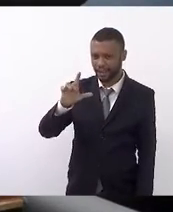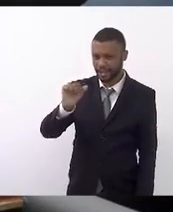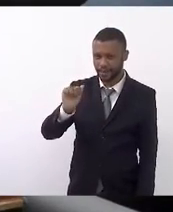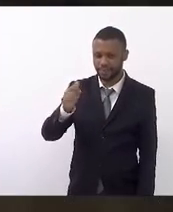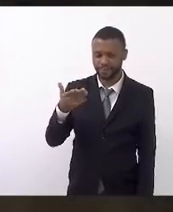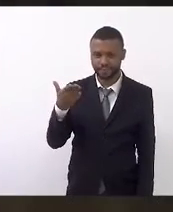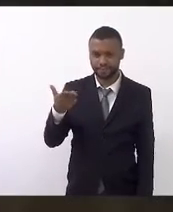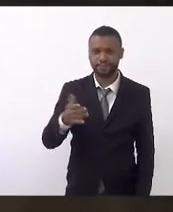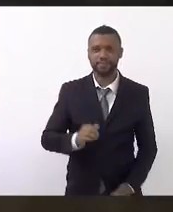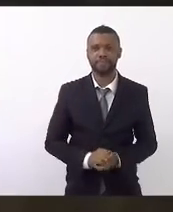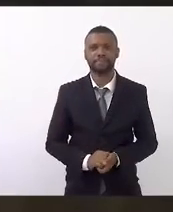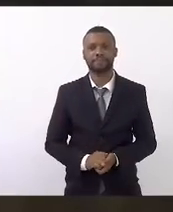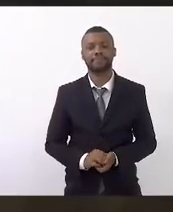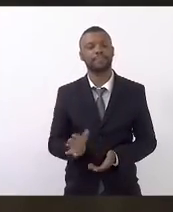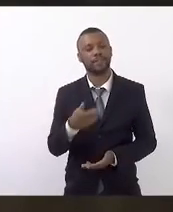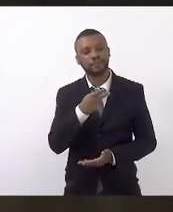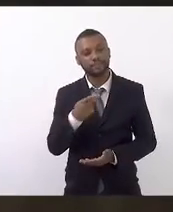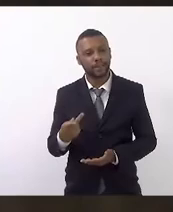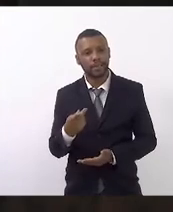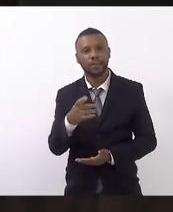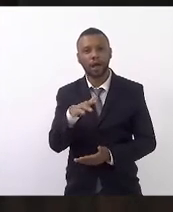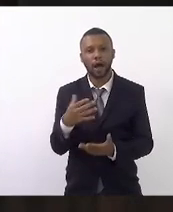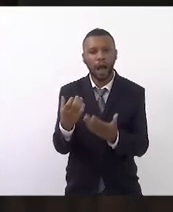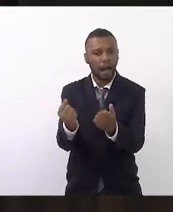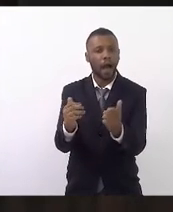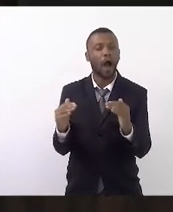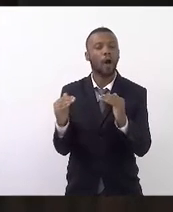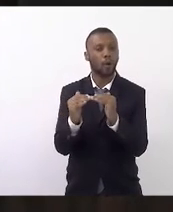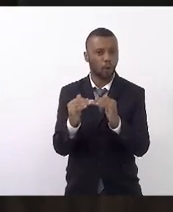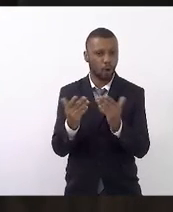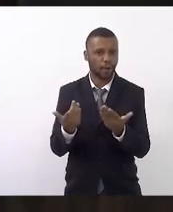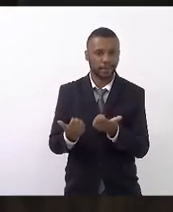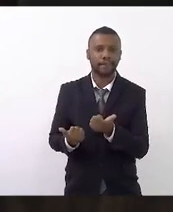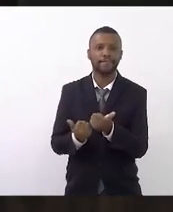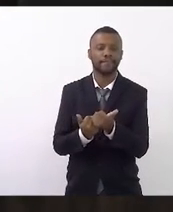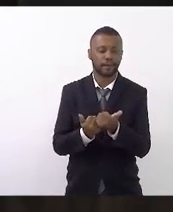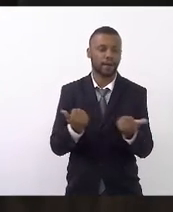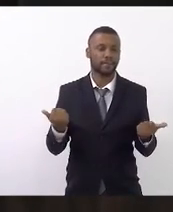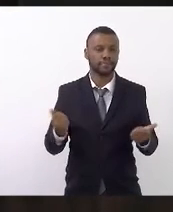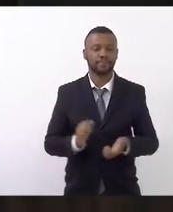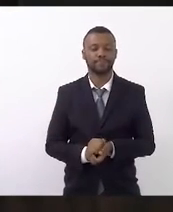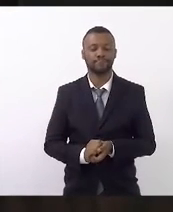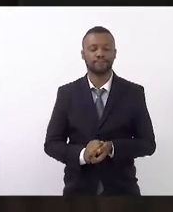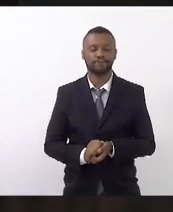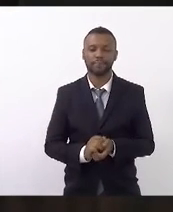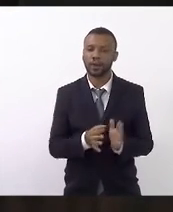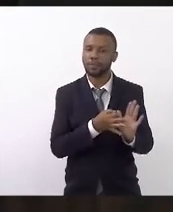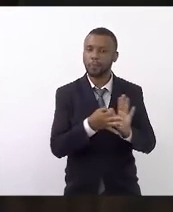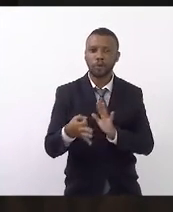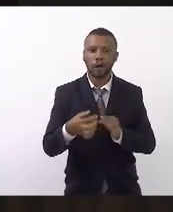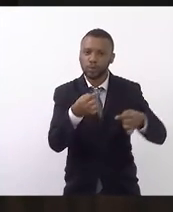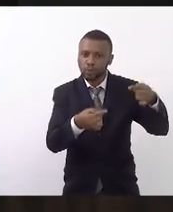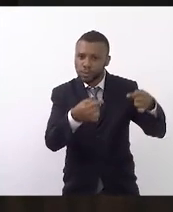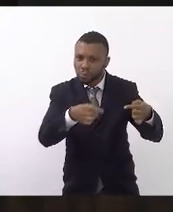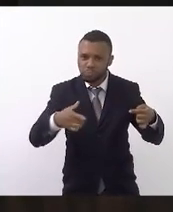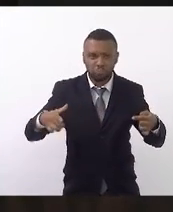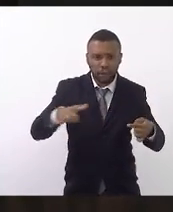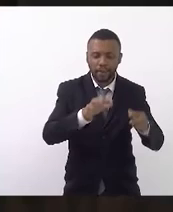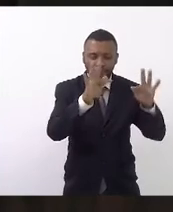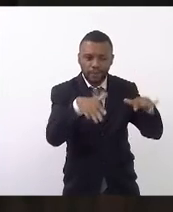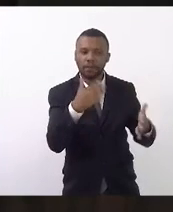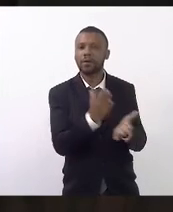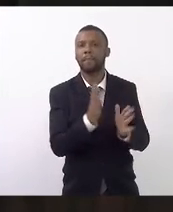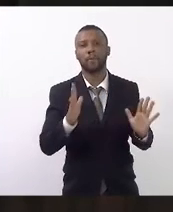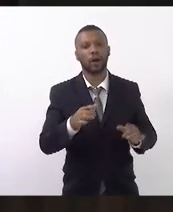Senhor presidente, Jair Bittencourt, favorável. Com os pareceres emitidos, em discussão. Não havendo quem queira discutir, encerrada